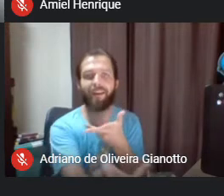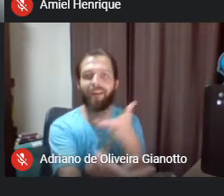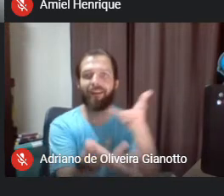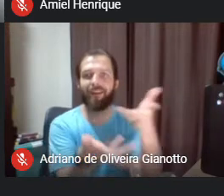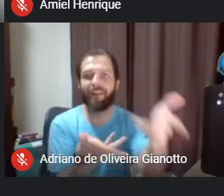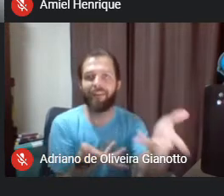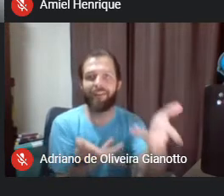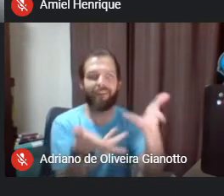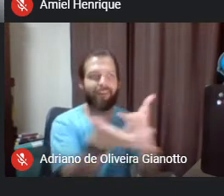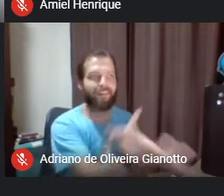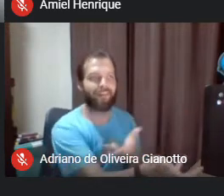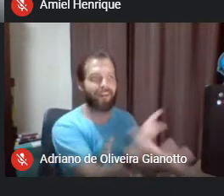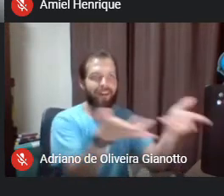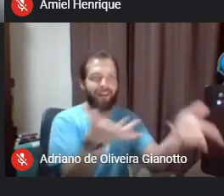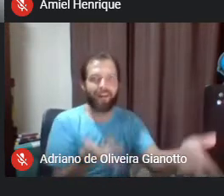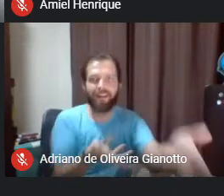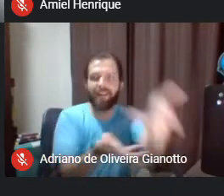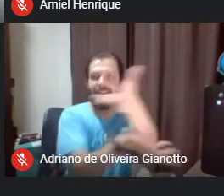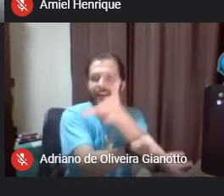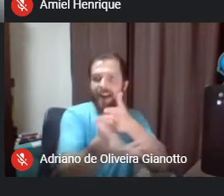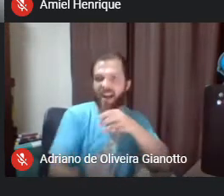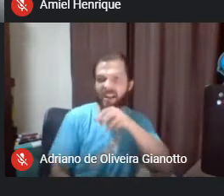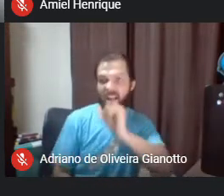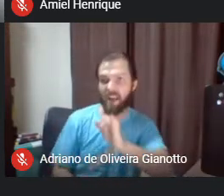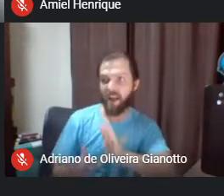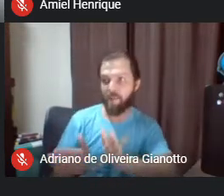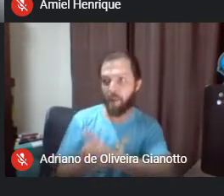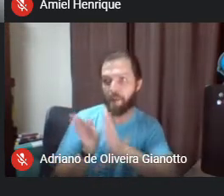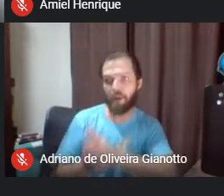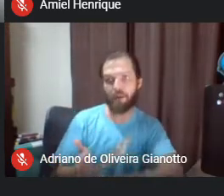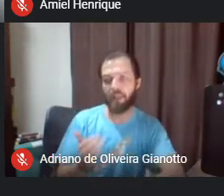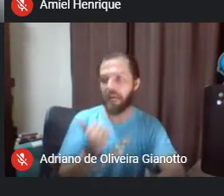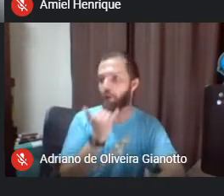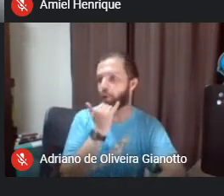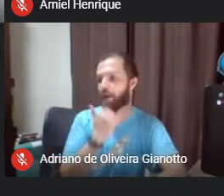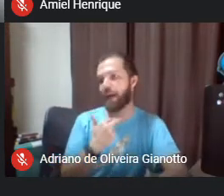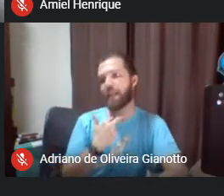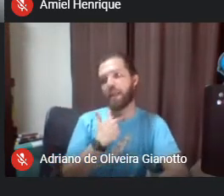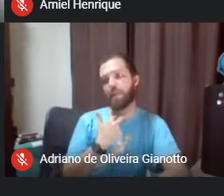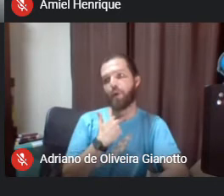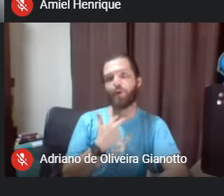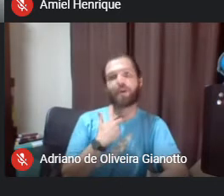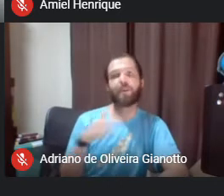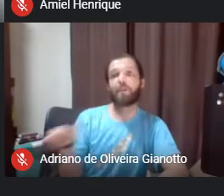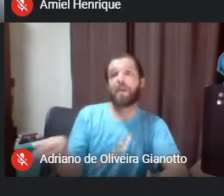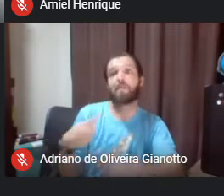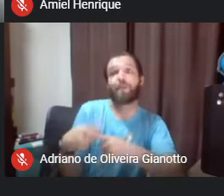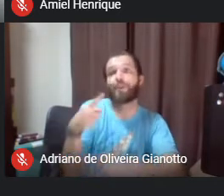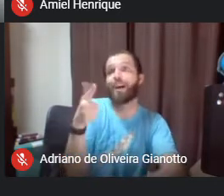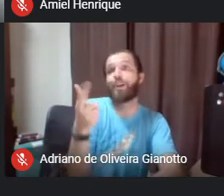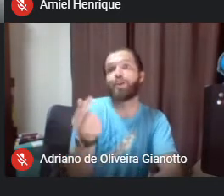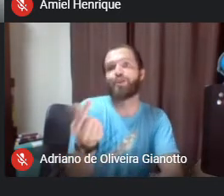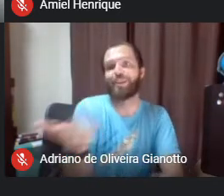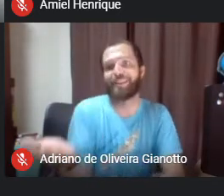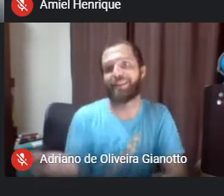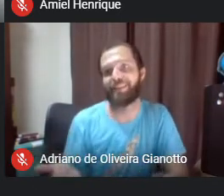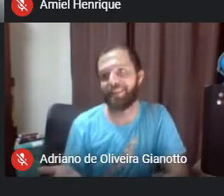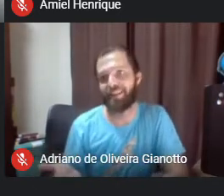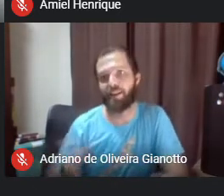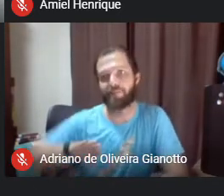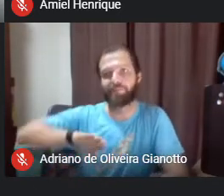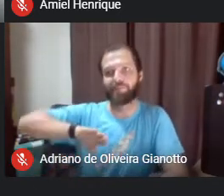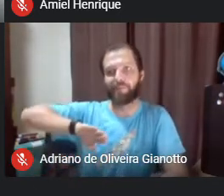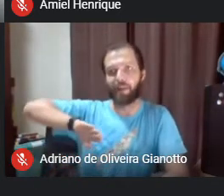E ele começou a ensinar e dizer que essas crianças, notou que elas tinham capacidade, sim, de administrar algum